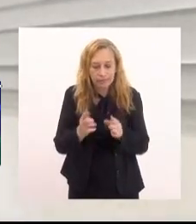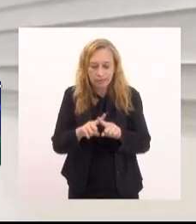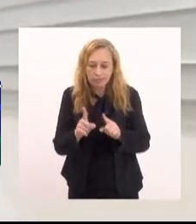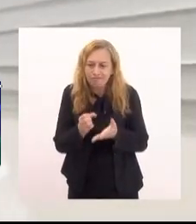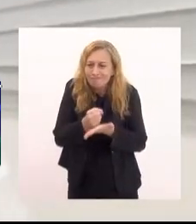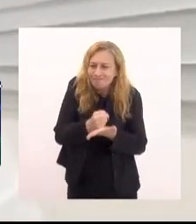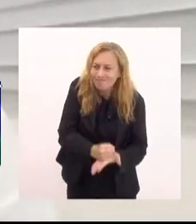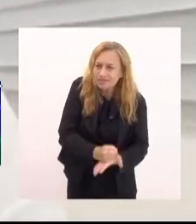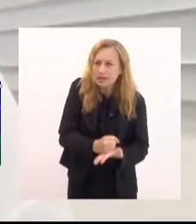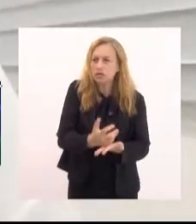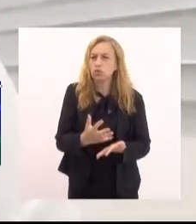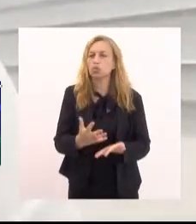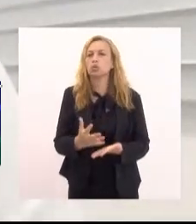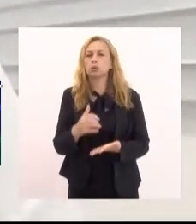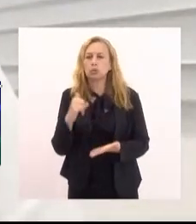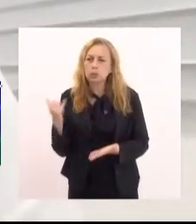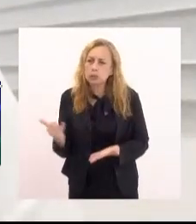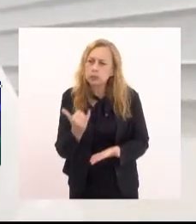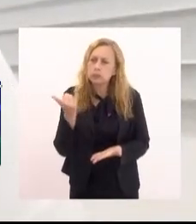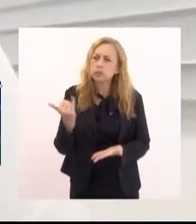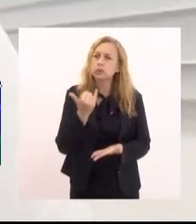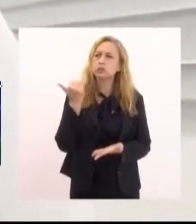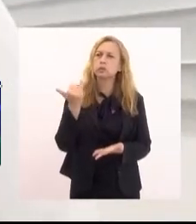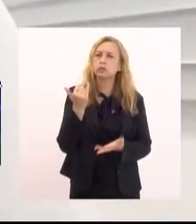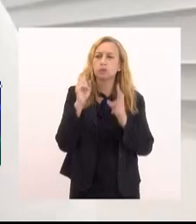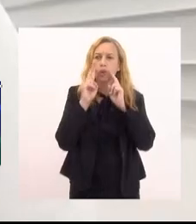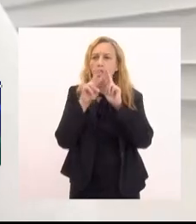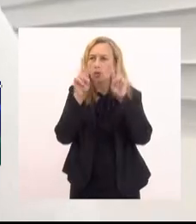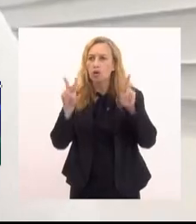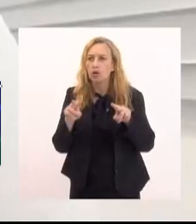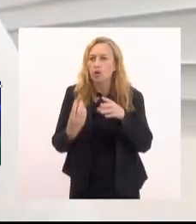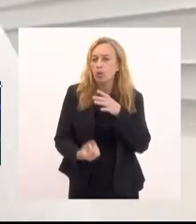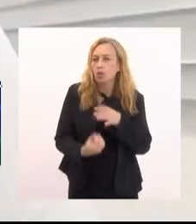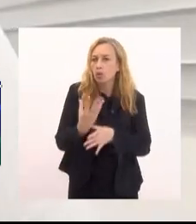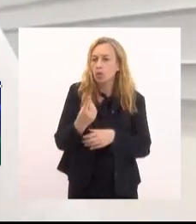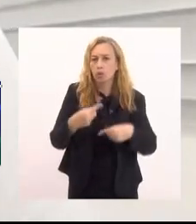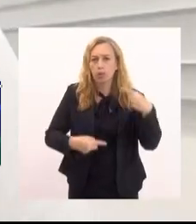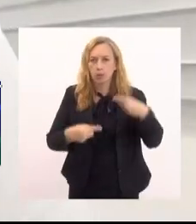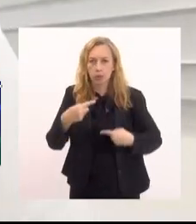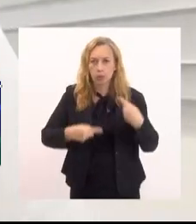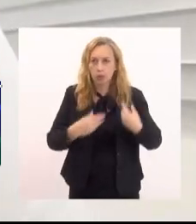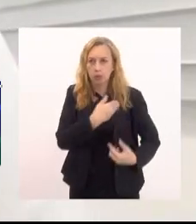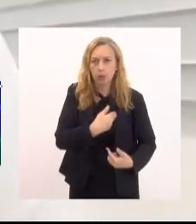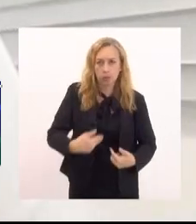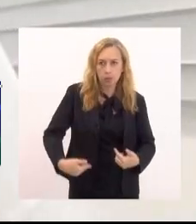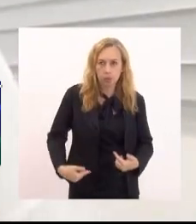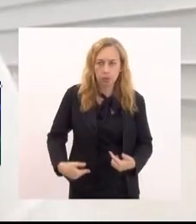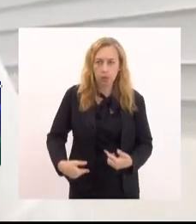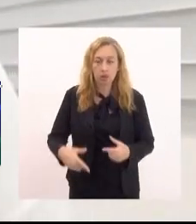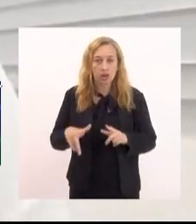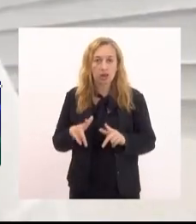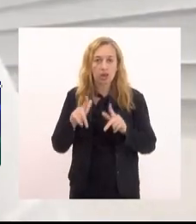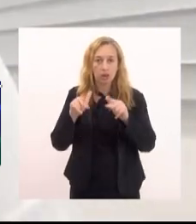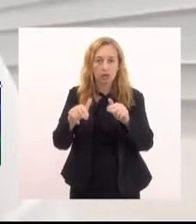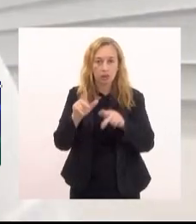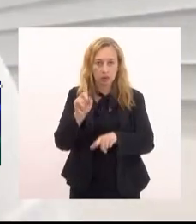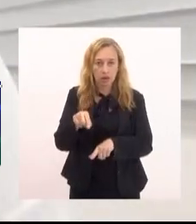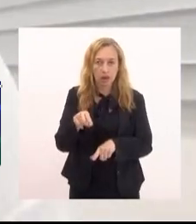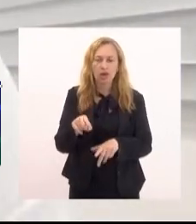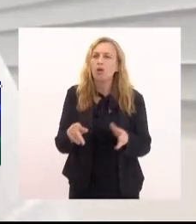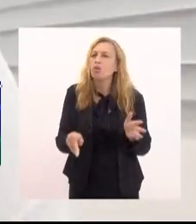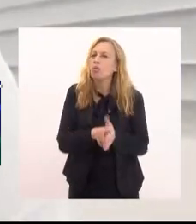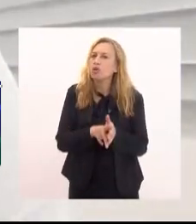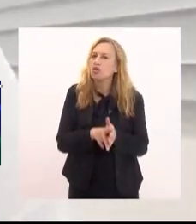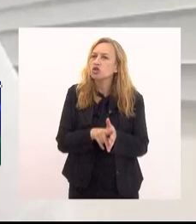peso e uma importância do ponto de vista da produção da política pública sem igual, né? Um projeto